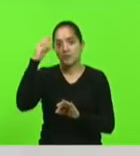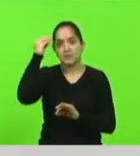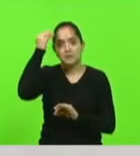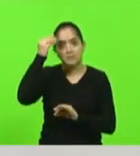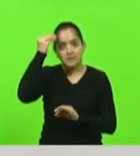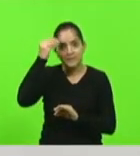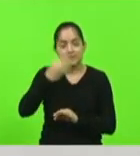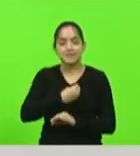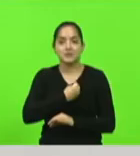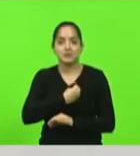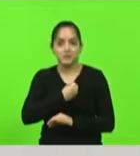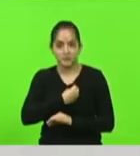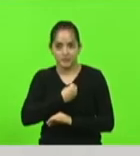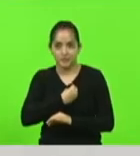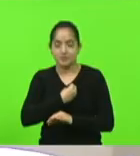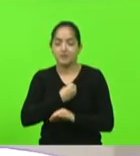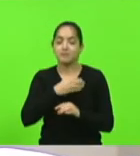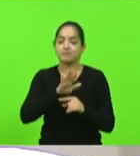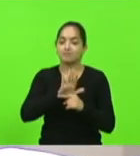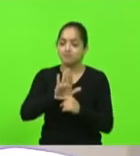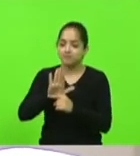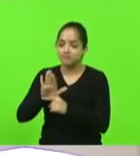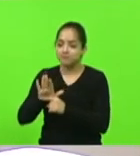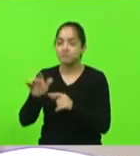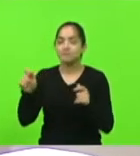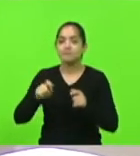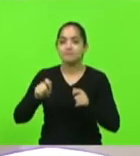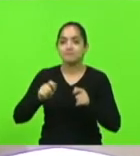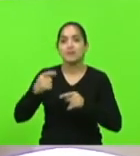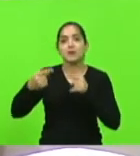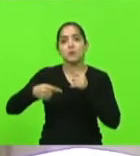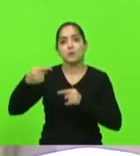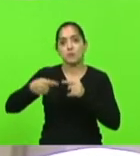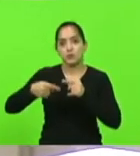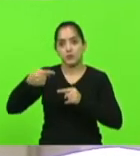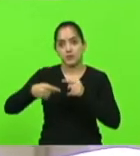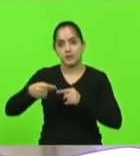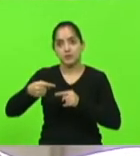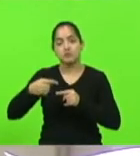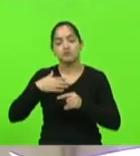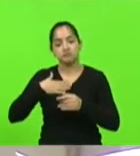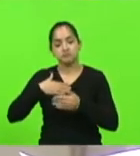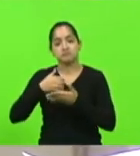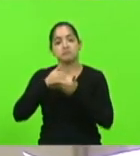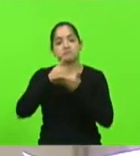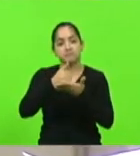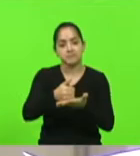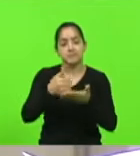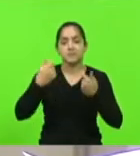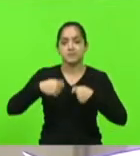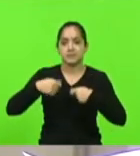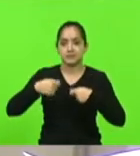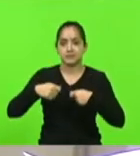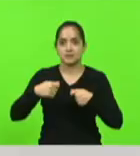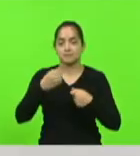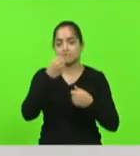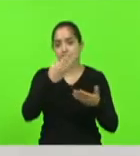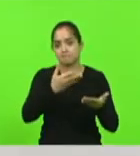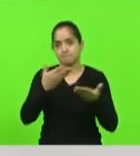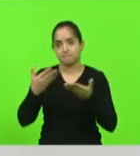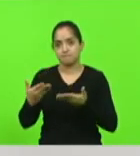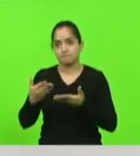Vossa Excelência, tem muito a contribuir com a política catarinense. Conte conosco no que for necessário. Seja bem-vindo.